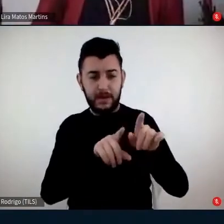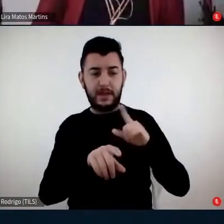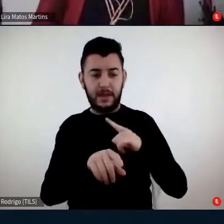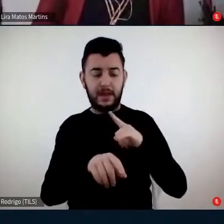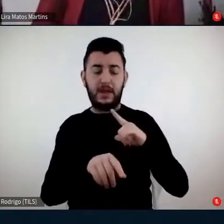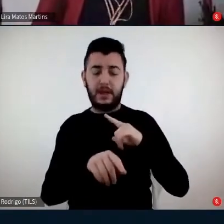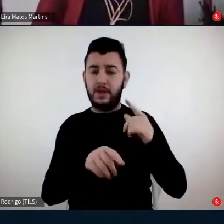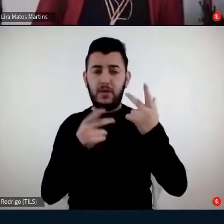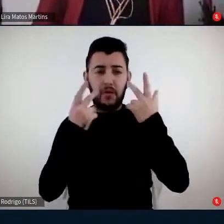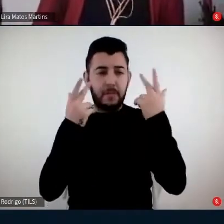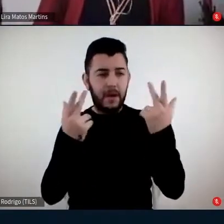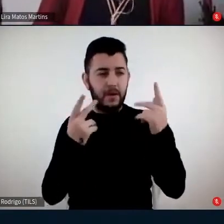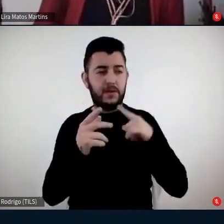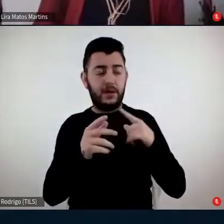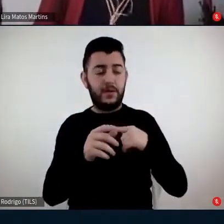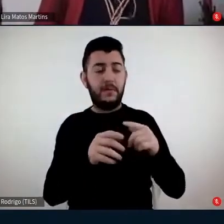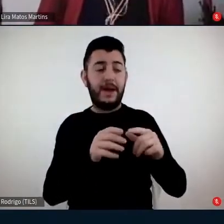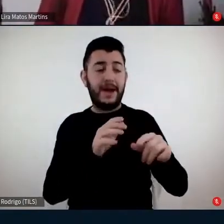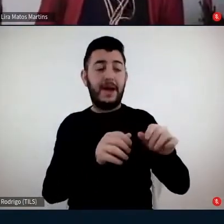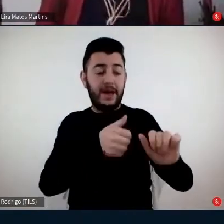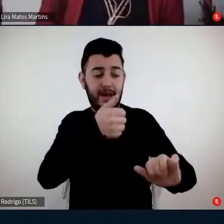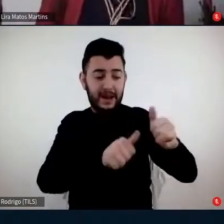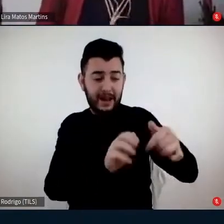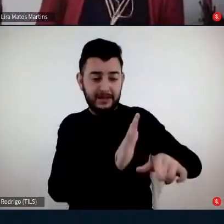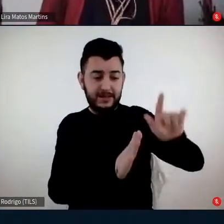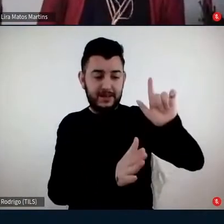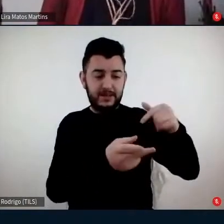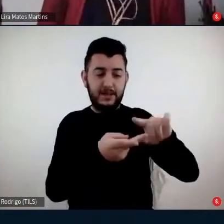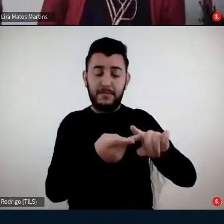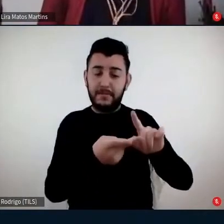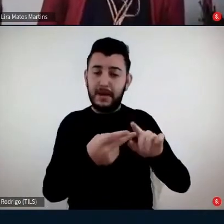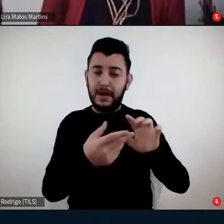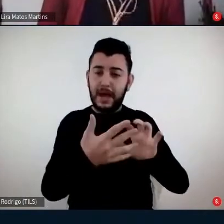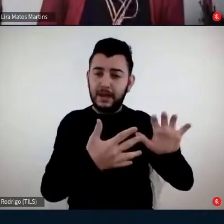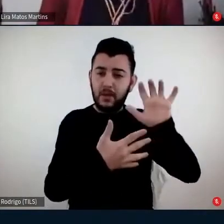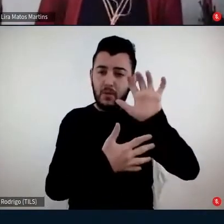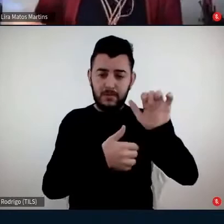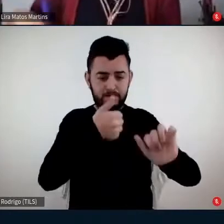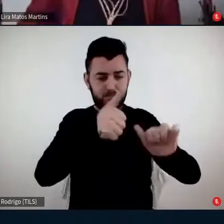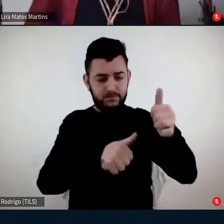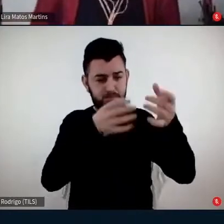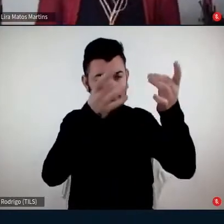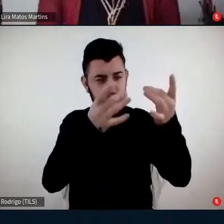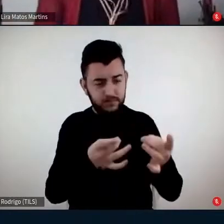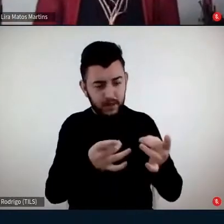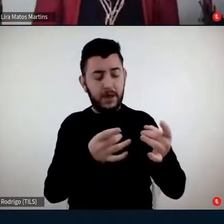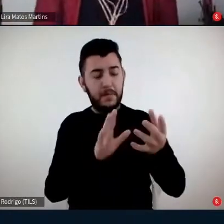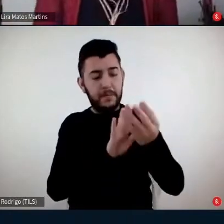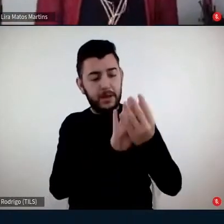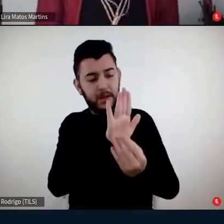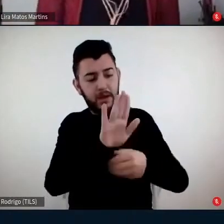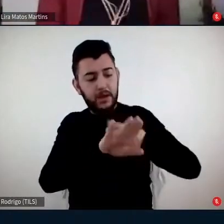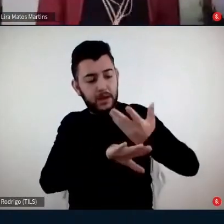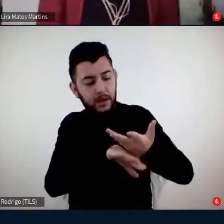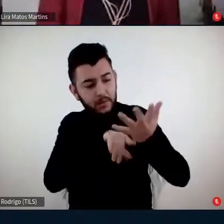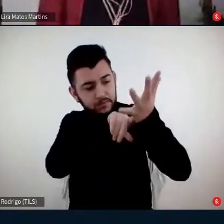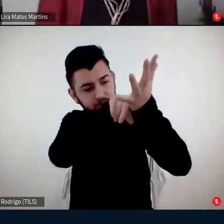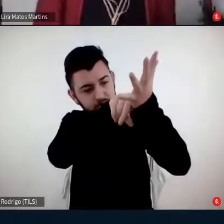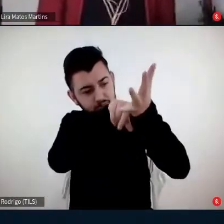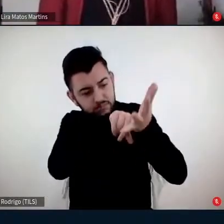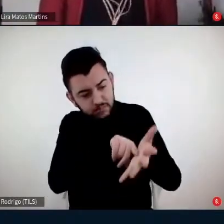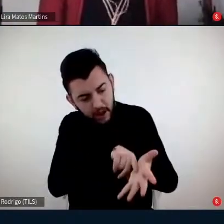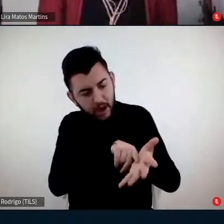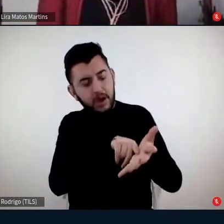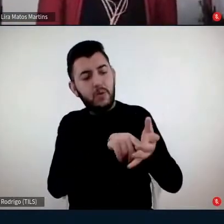pré-análise, por uma análise categorial, onde você faz a exploração do material para gerar e sistematizar os